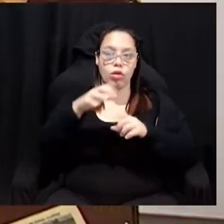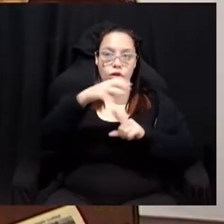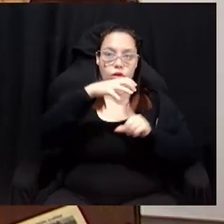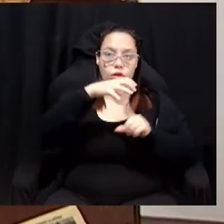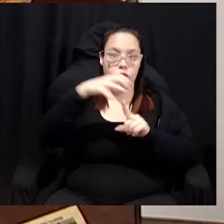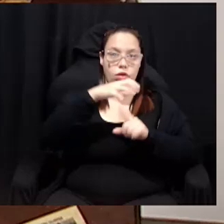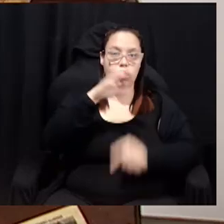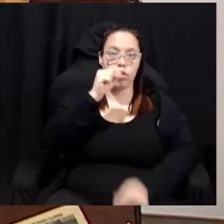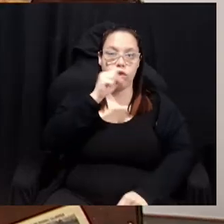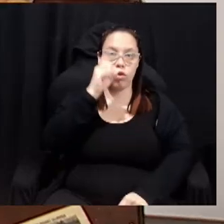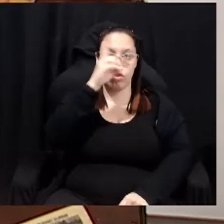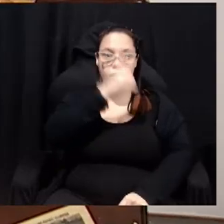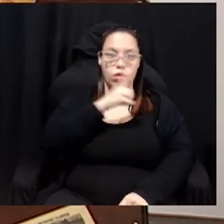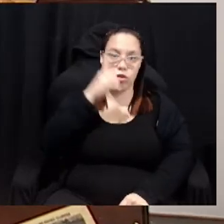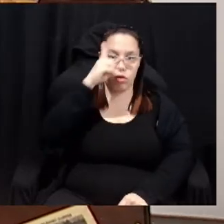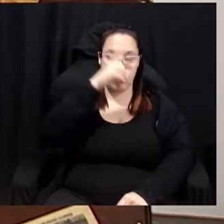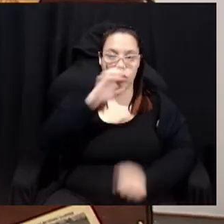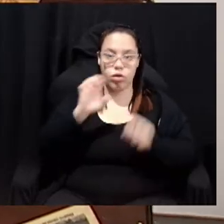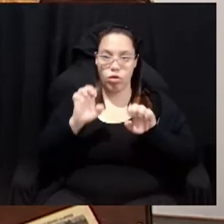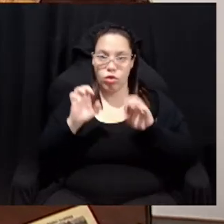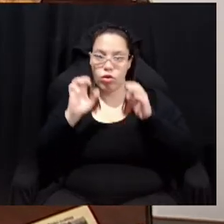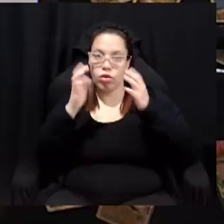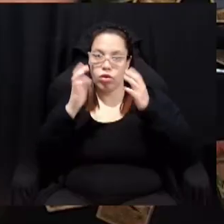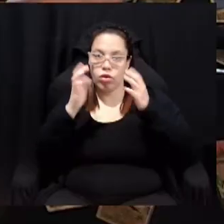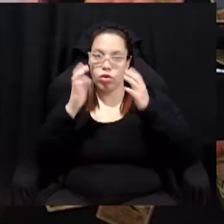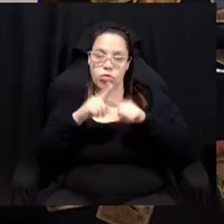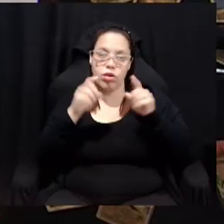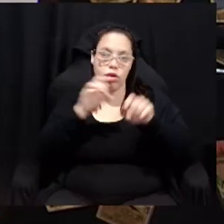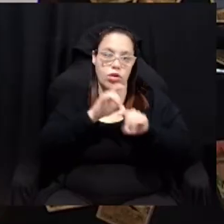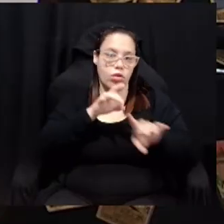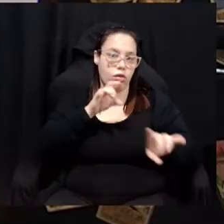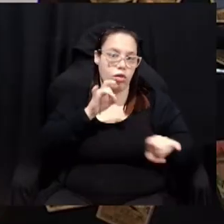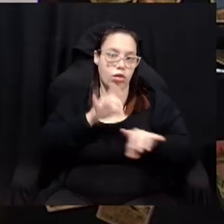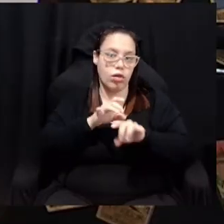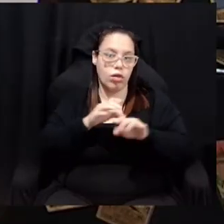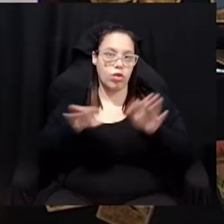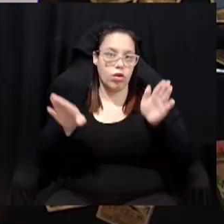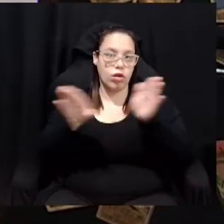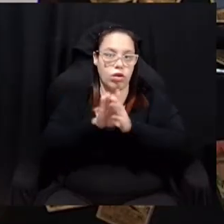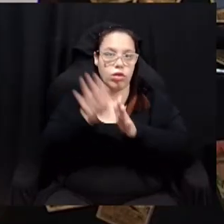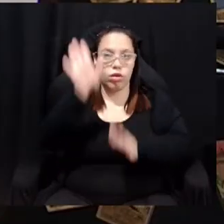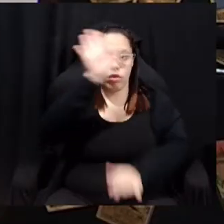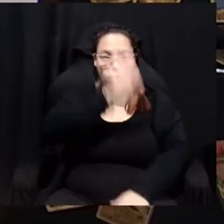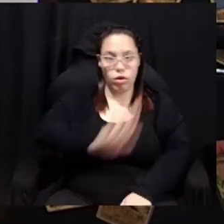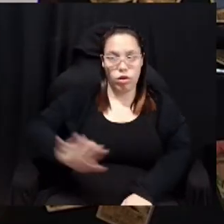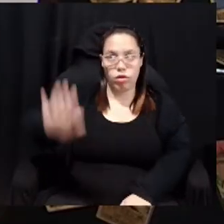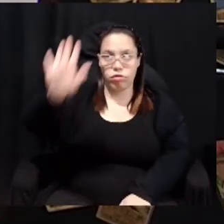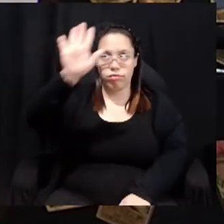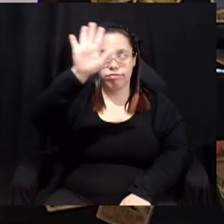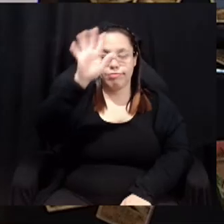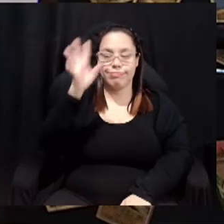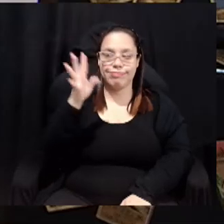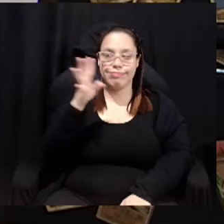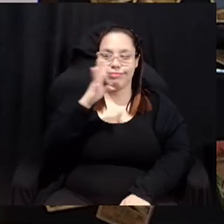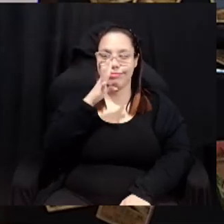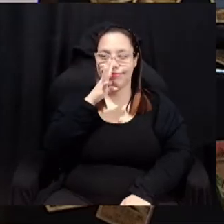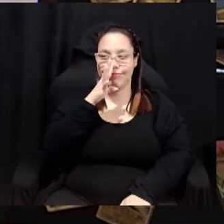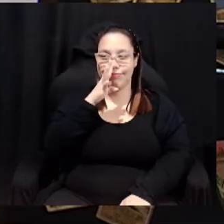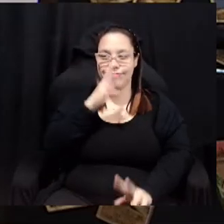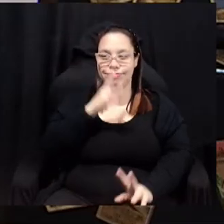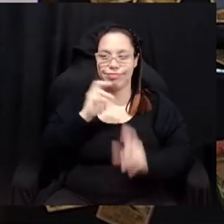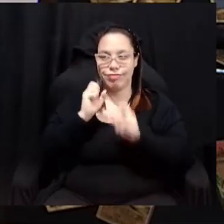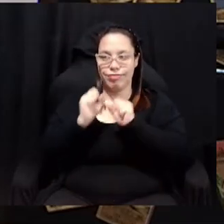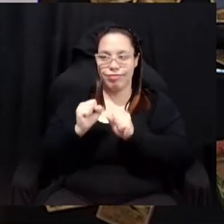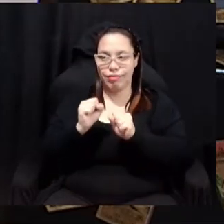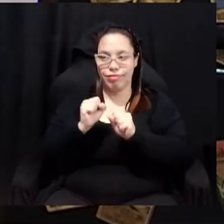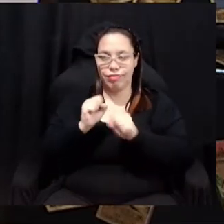eu estou em um evento. Mas o digital não, o digital ele alcança o Brasil inteiro, né? Então isso me encanta, esse é o poder do digital. E cada dia eu